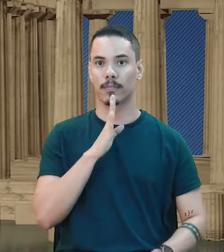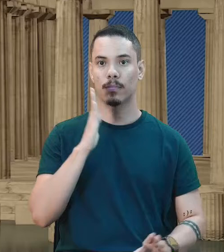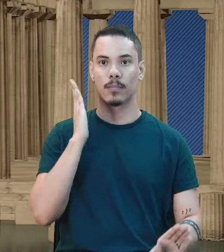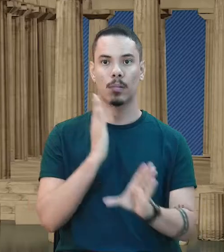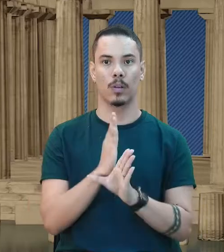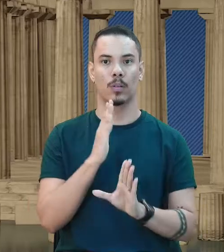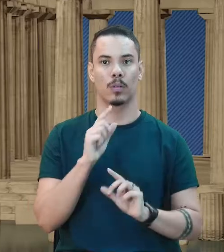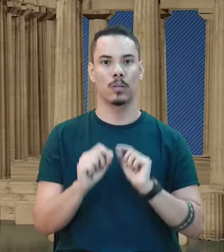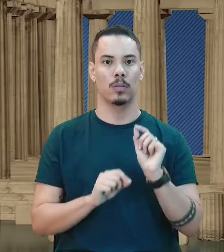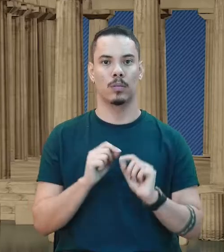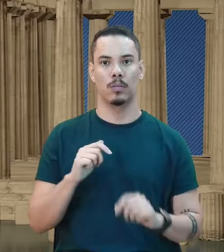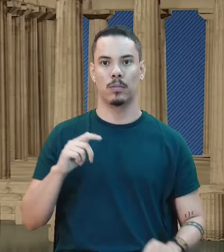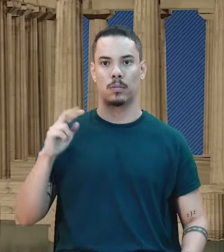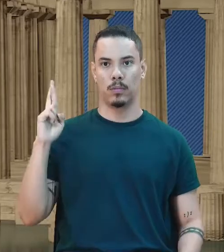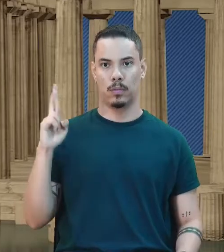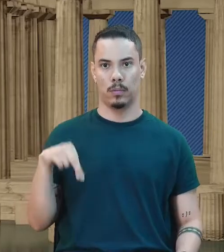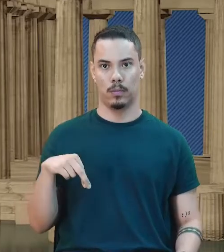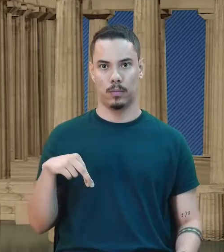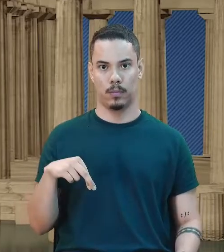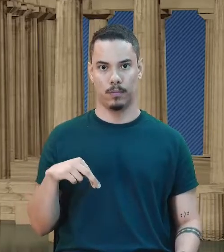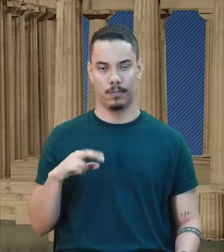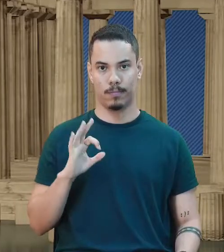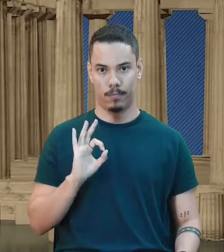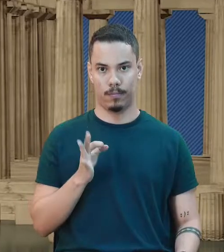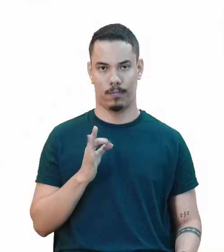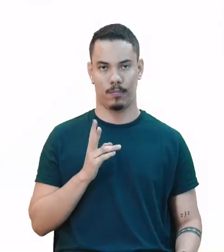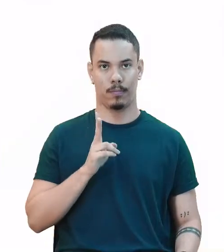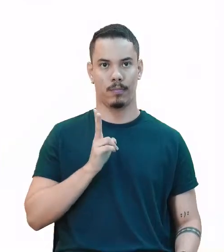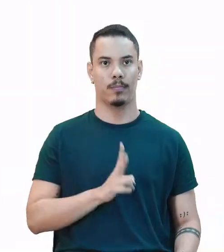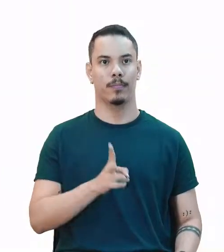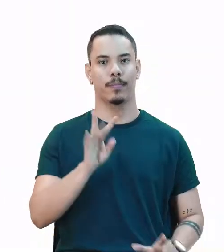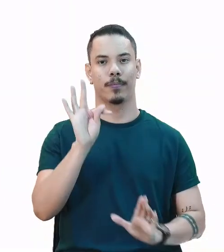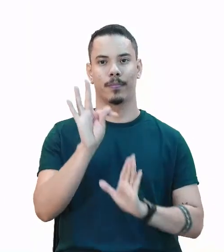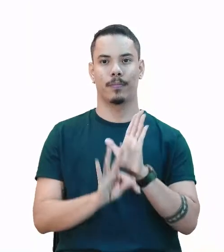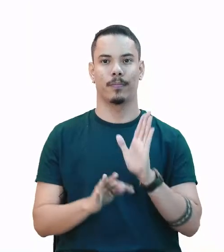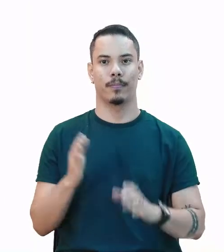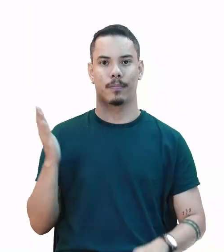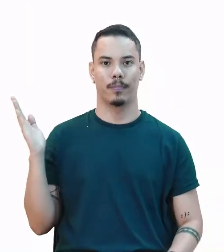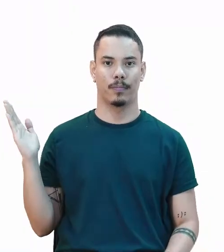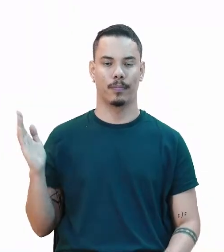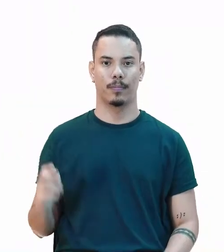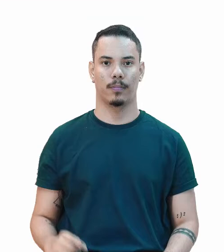da razão, ok? Continuando no texto, vamos lá?